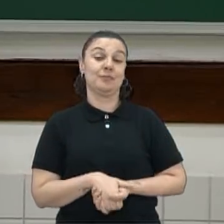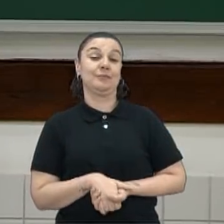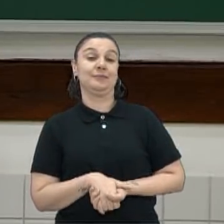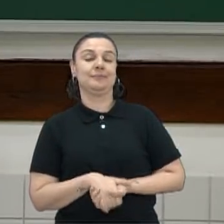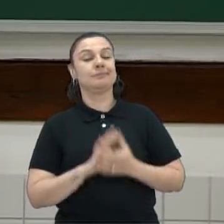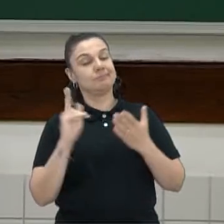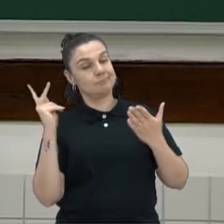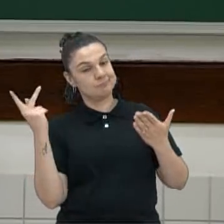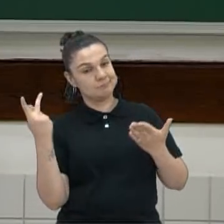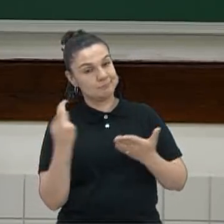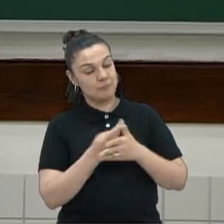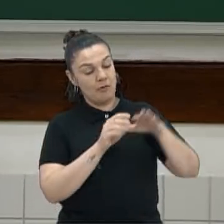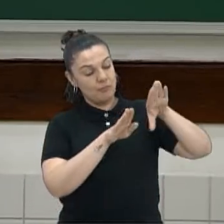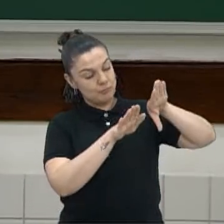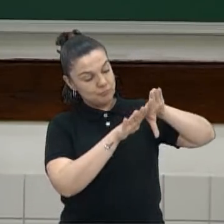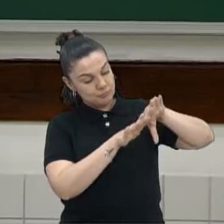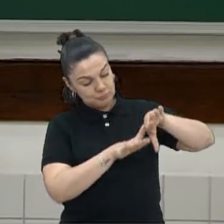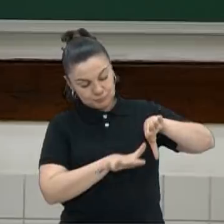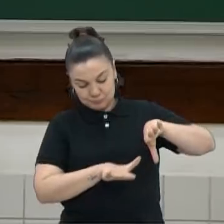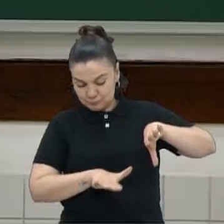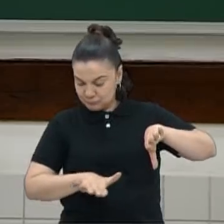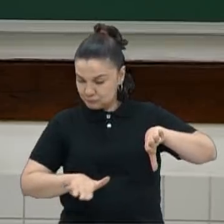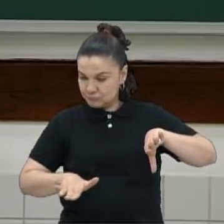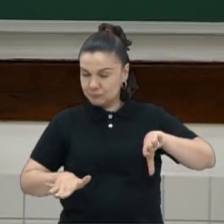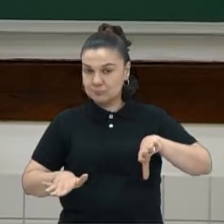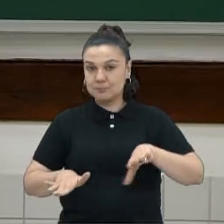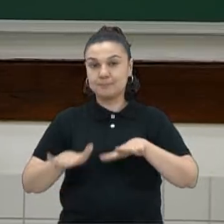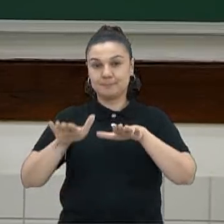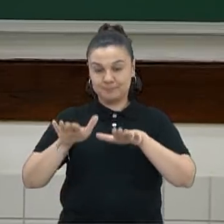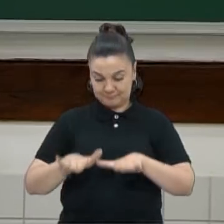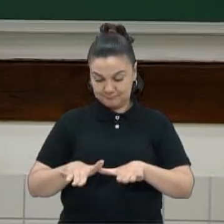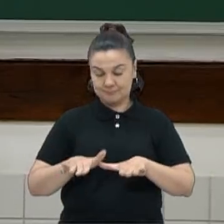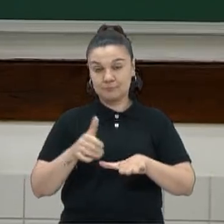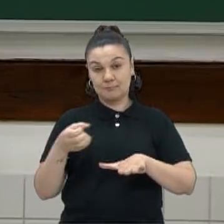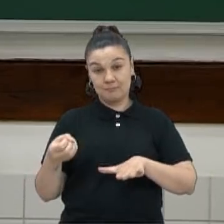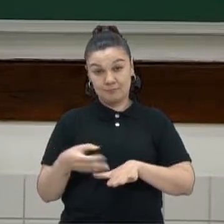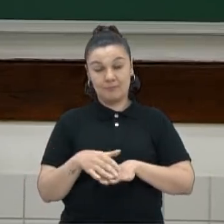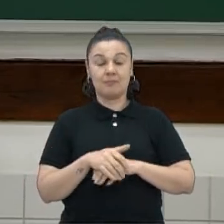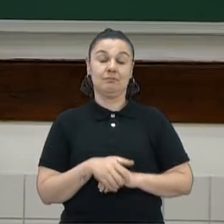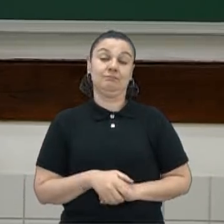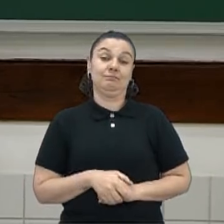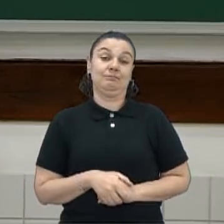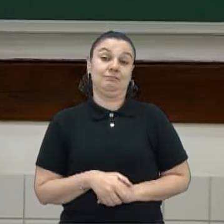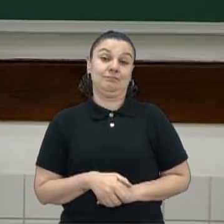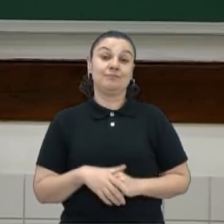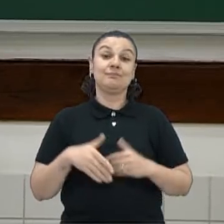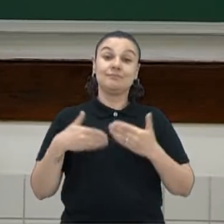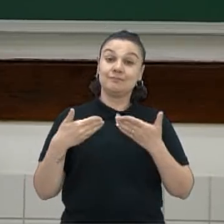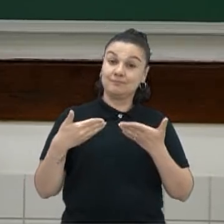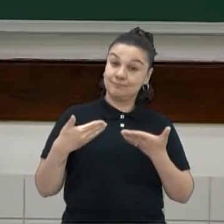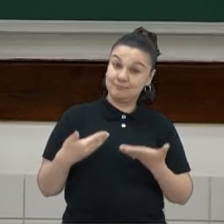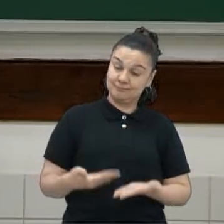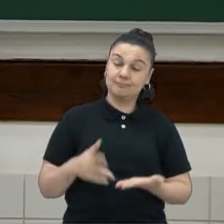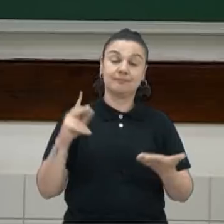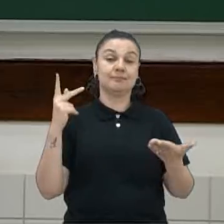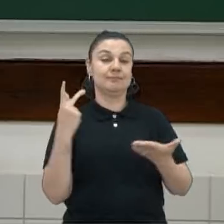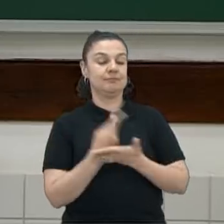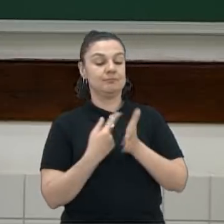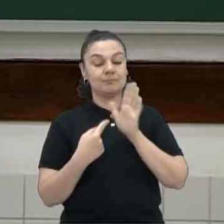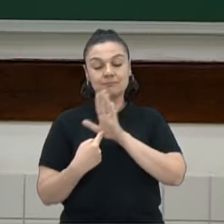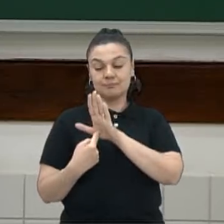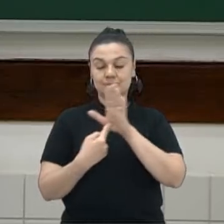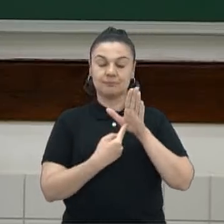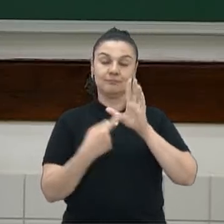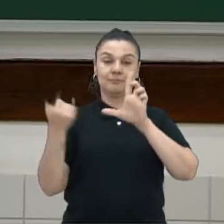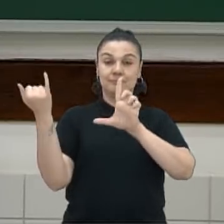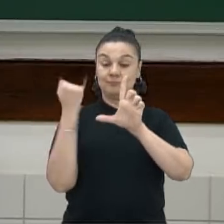e acaba descendo e se acumulando nos lugares mais baixos. E é isso que está sendo mostrado